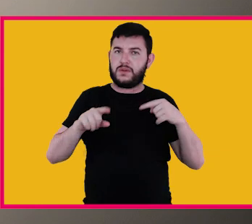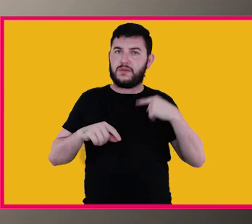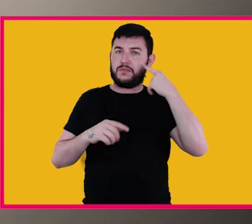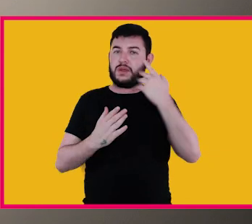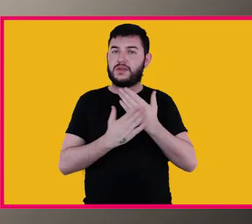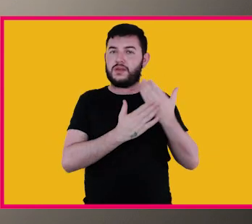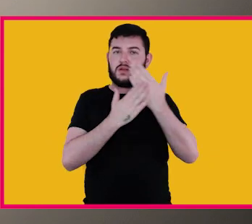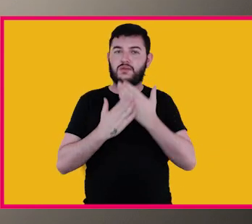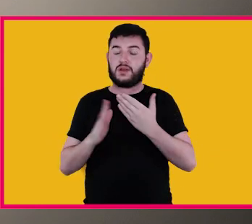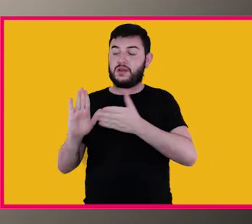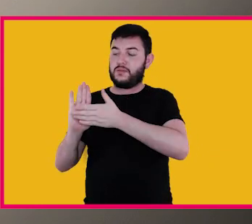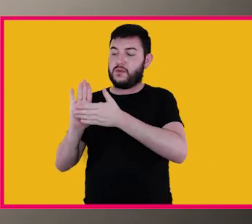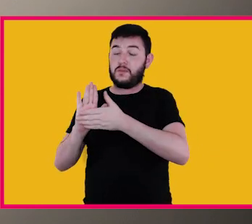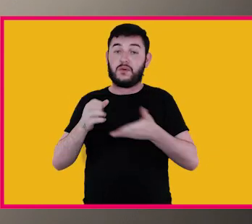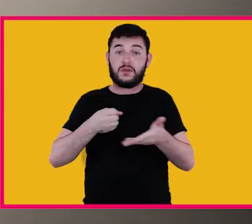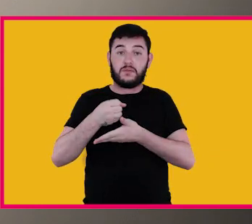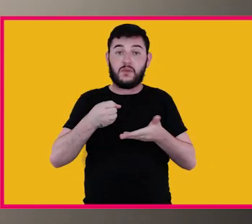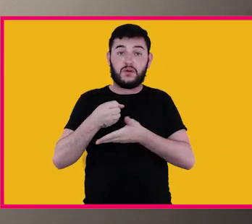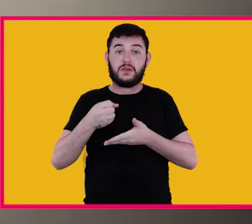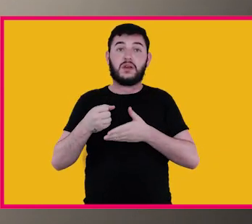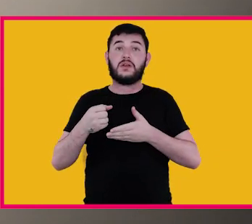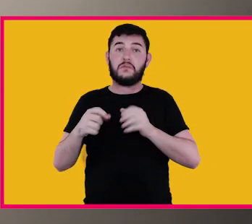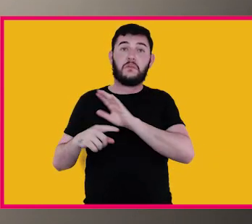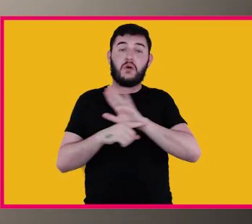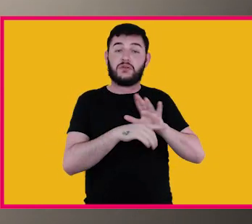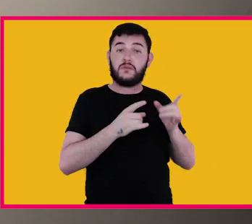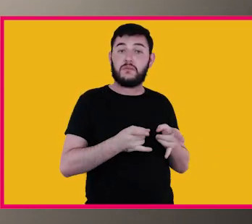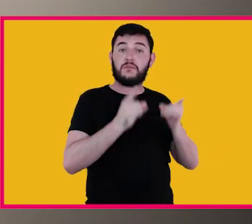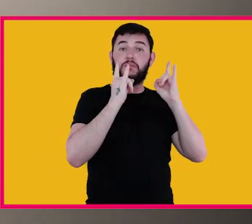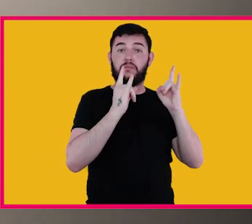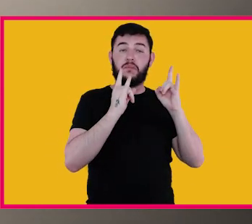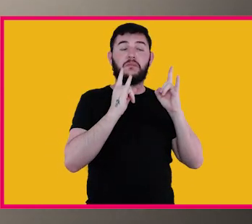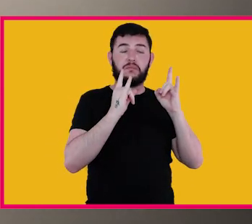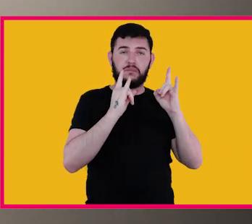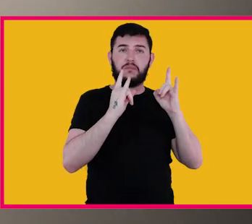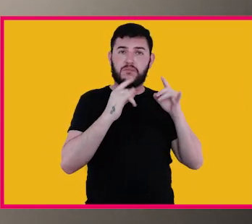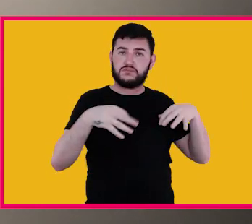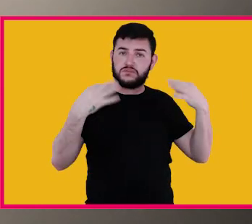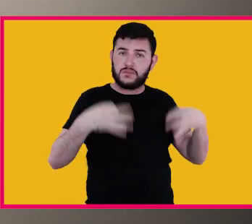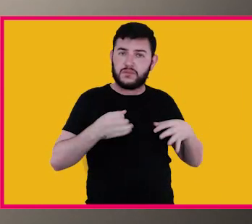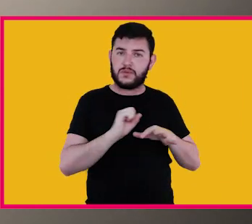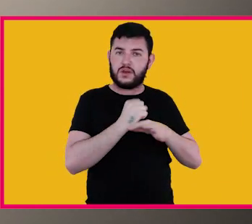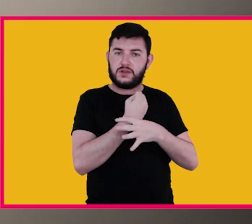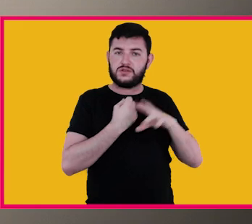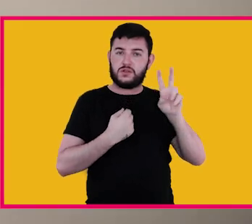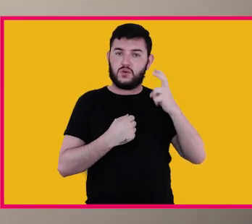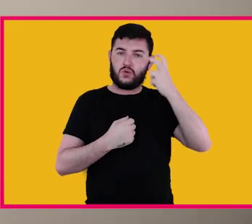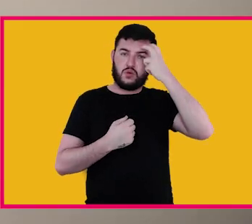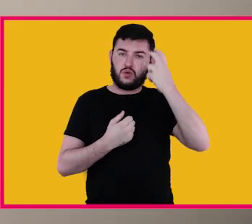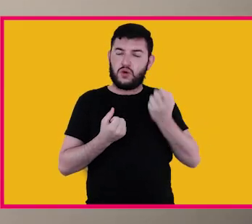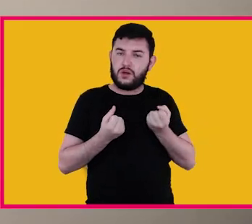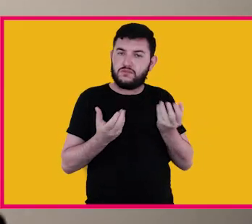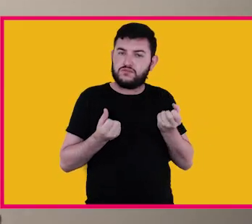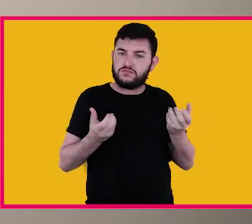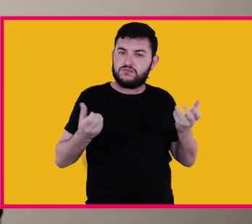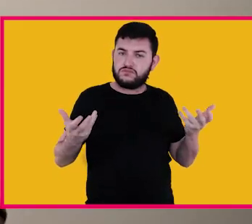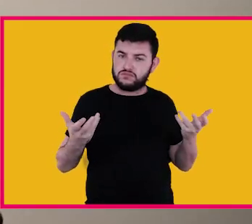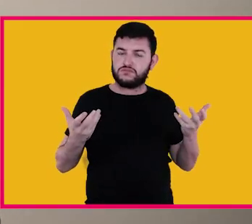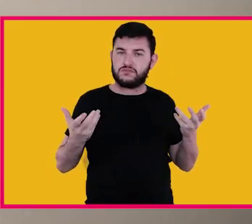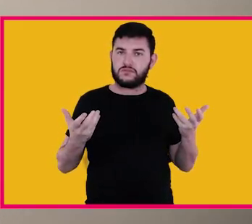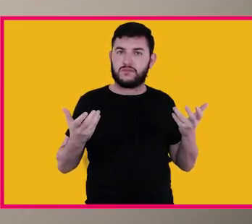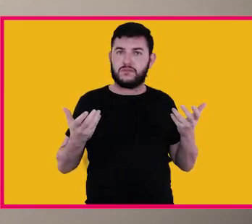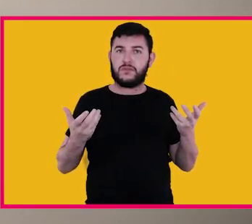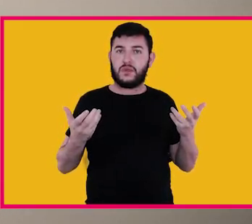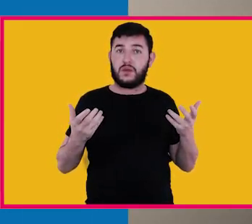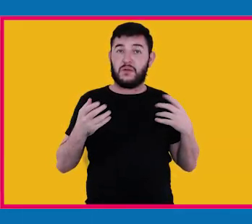já configura um equipamento cultural autônomo e íntegro, garantindo um espaço de qualidade para as diversas expressões culturais. Mas as potencialidades dessa